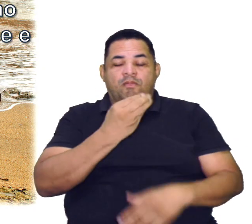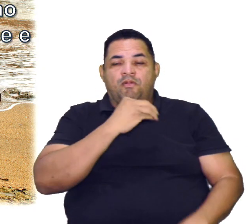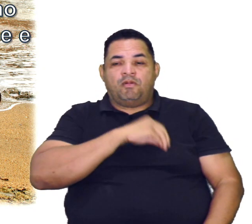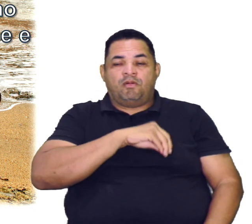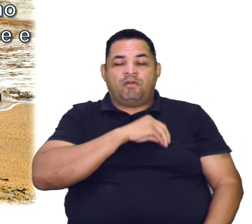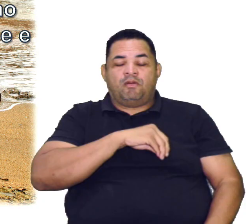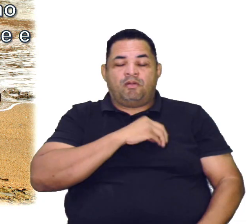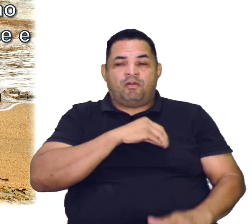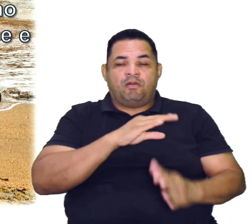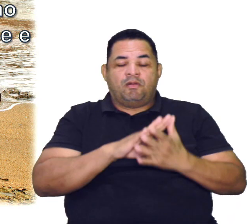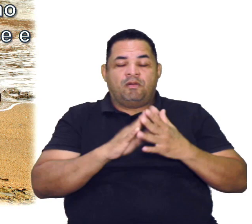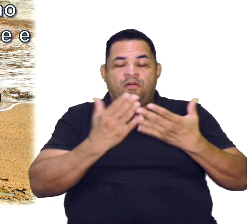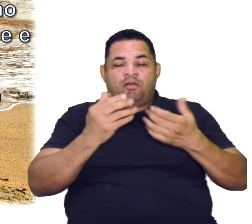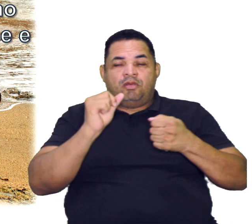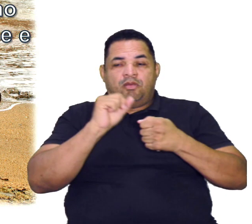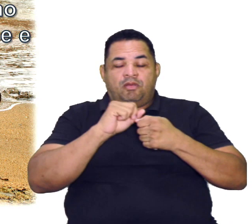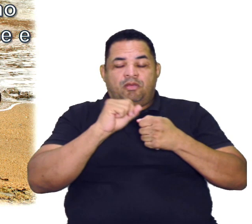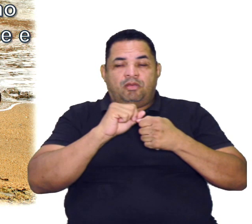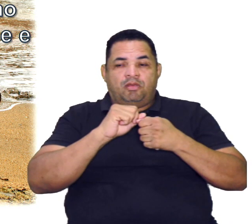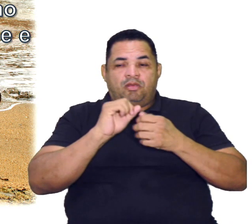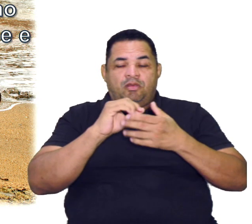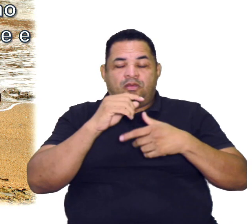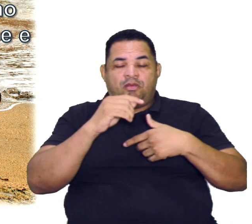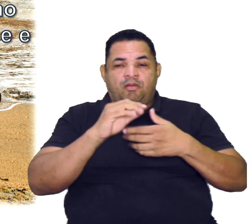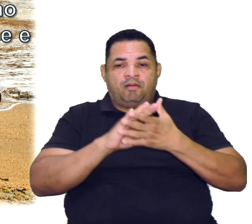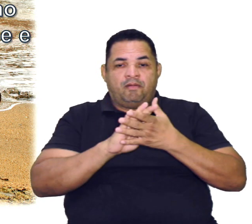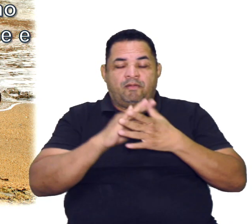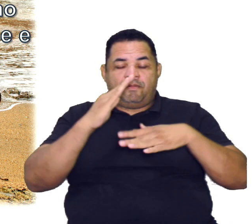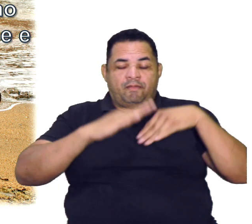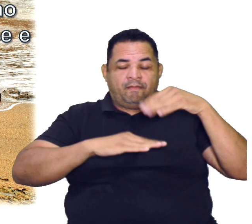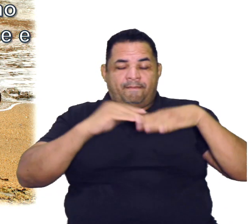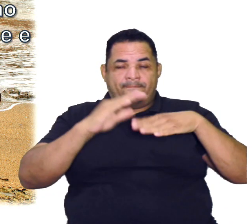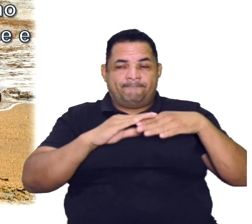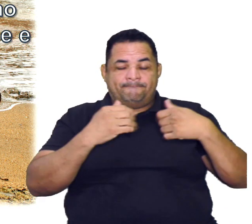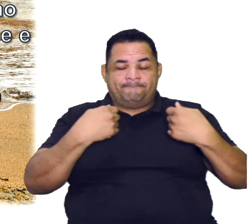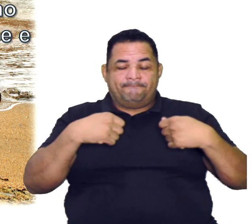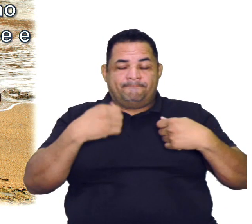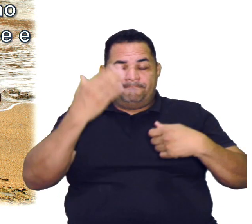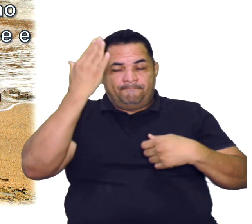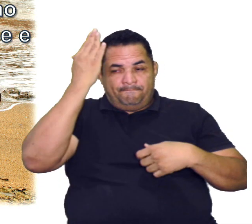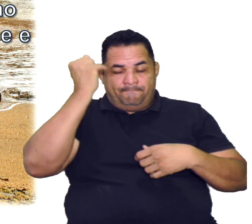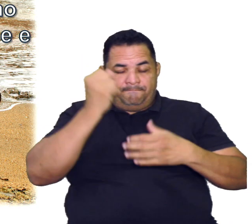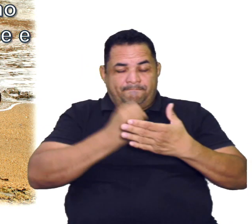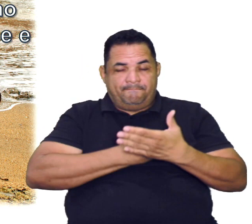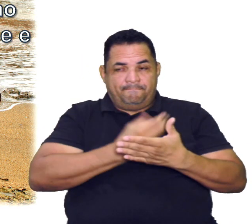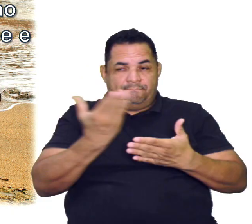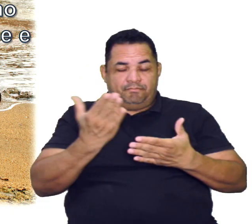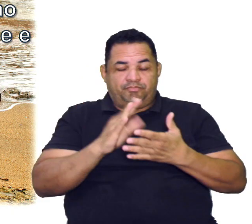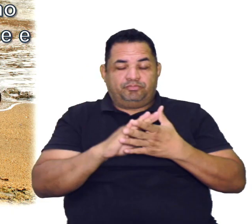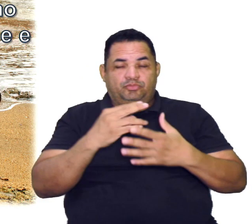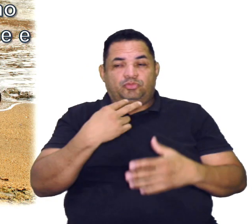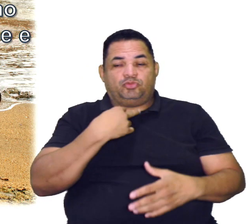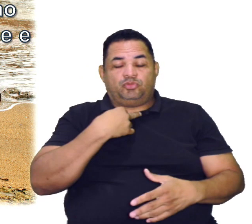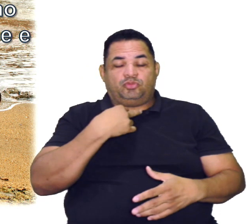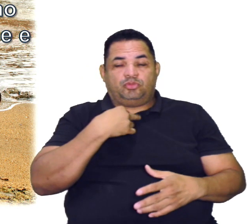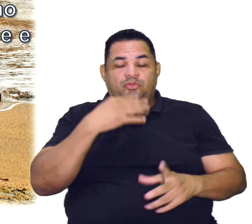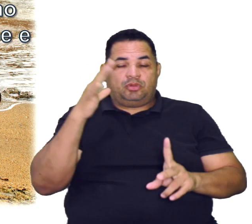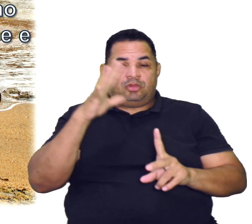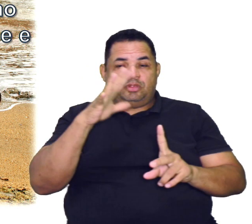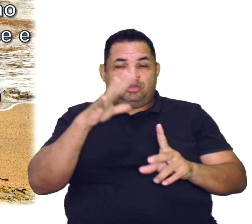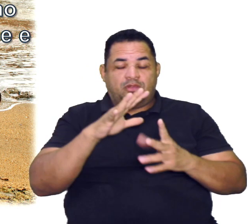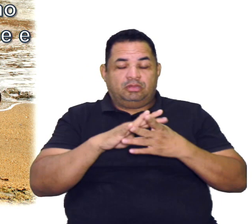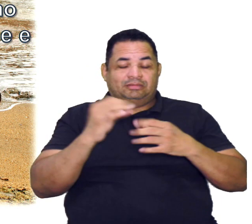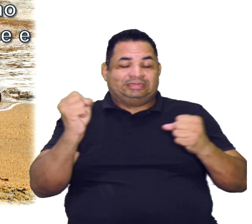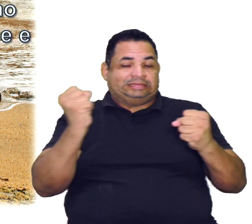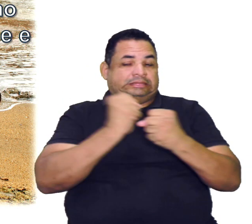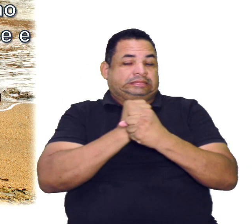e também de realização pessoal, eu tenho que saber dosar para que isso novamente não me leve